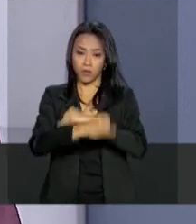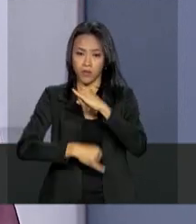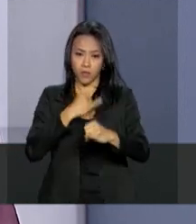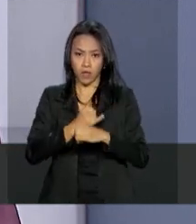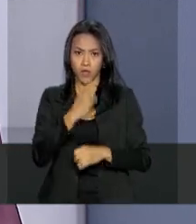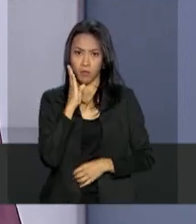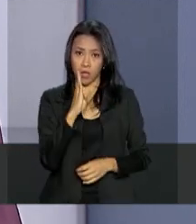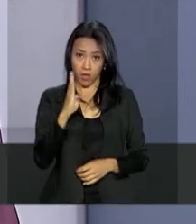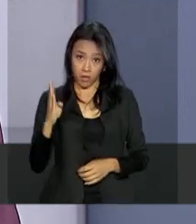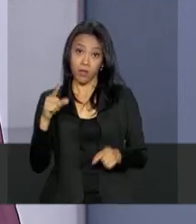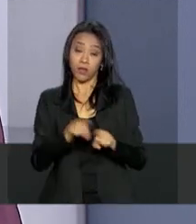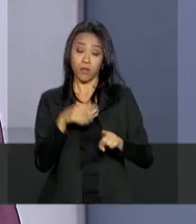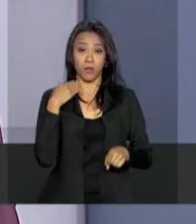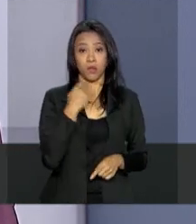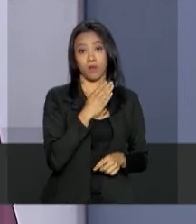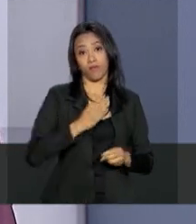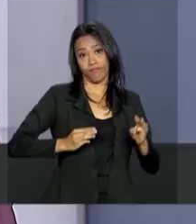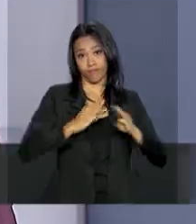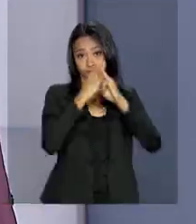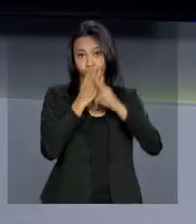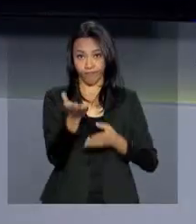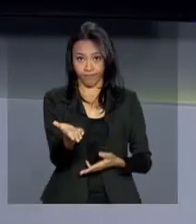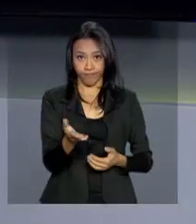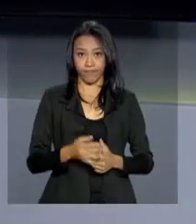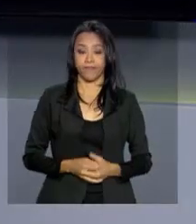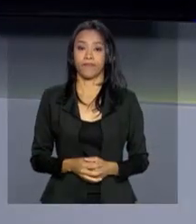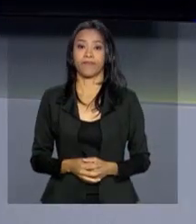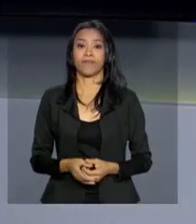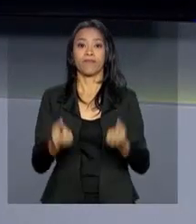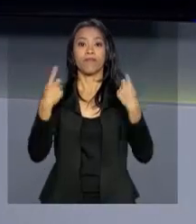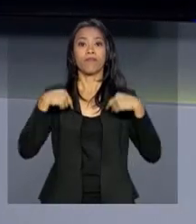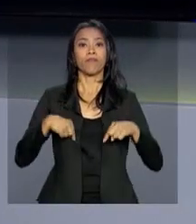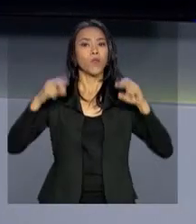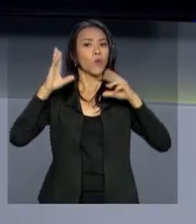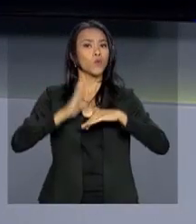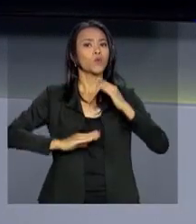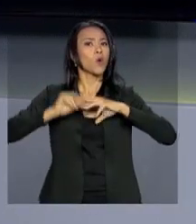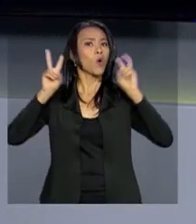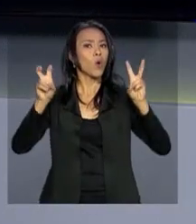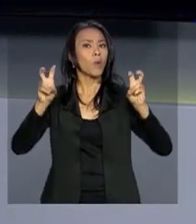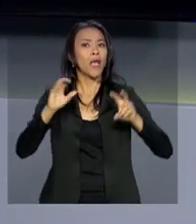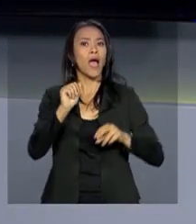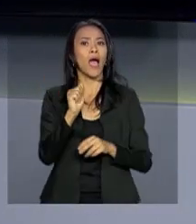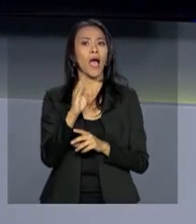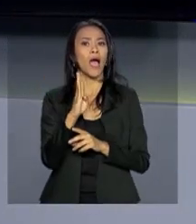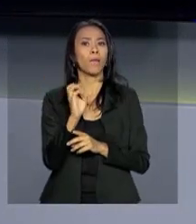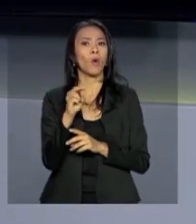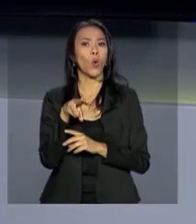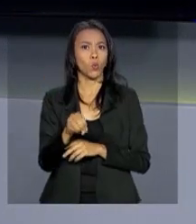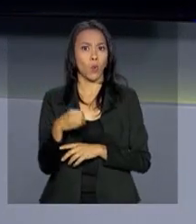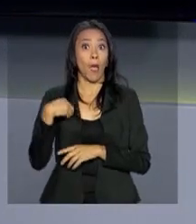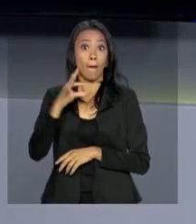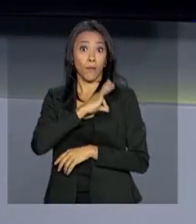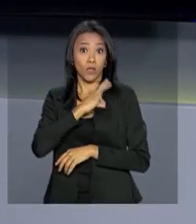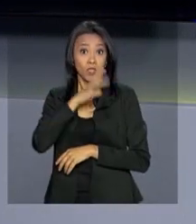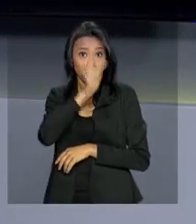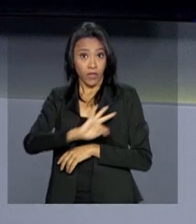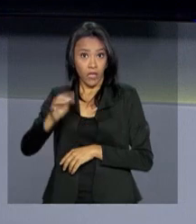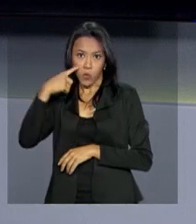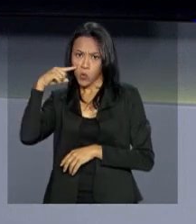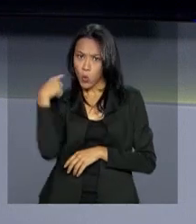banco do brasil e da caixa econômica federal e ainda sobre o abono salarial a polícia federal deflagrou hoje a operação